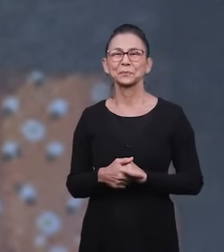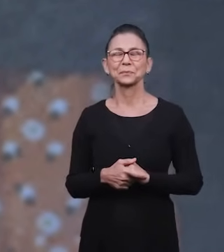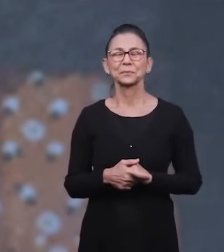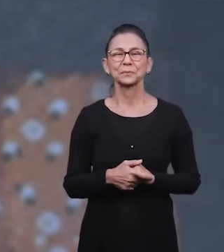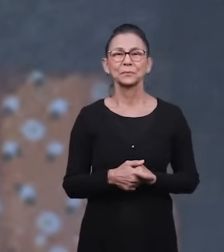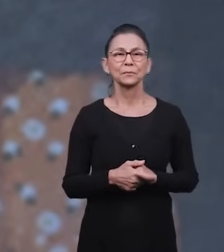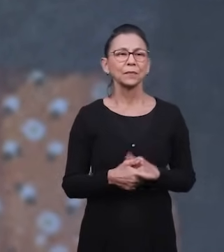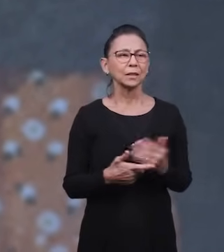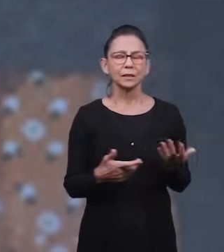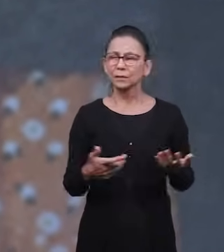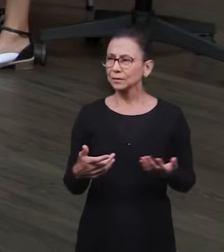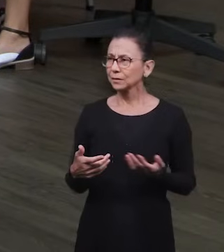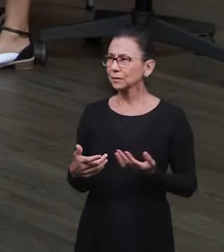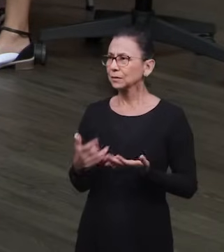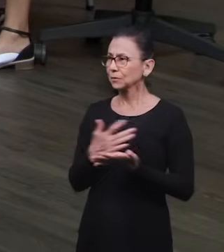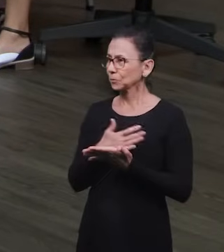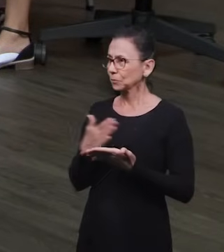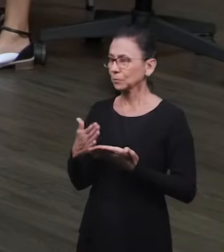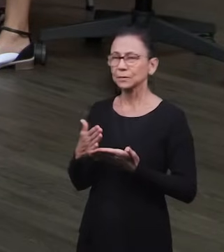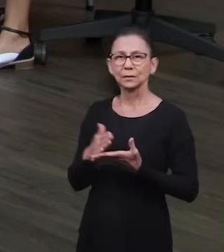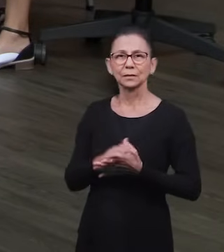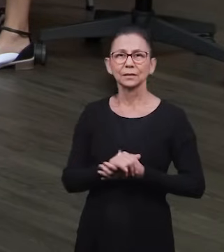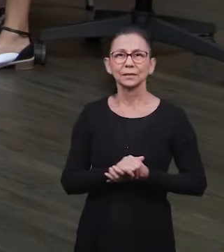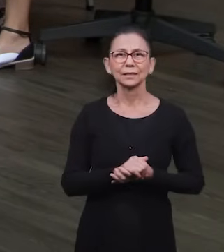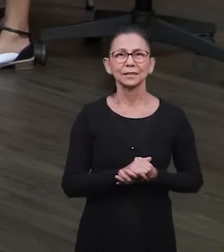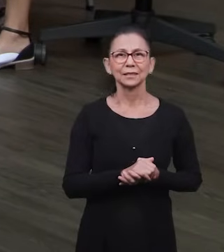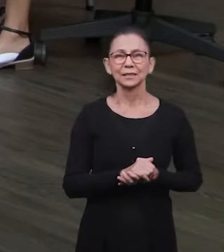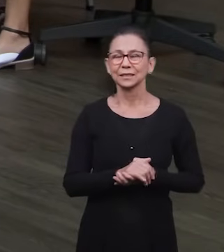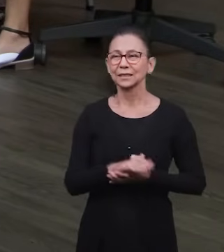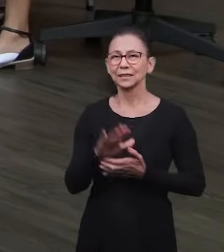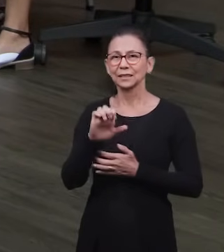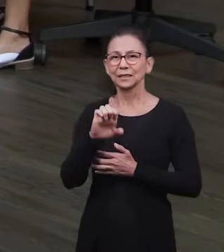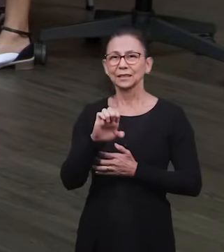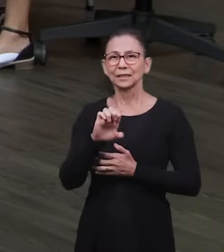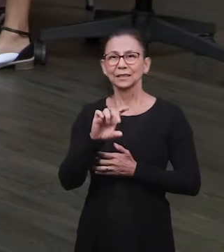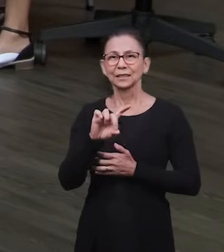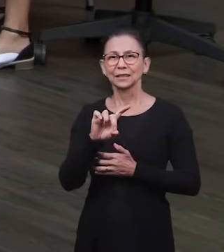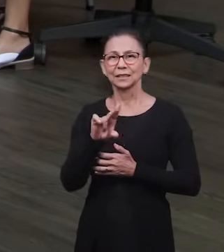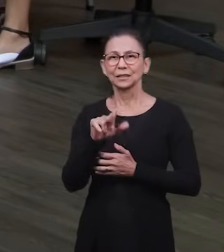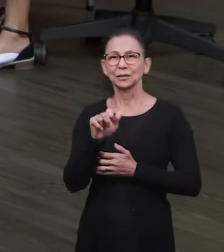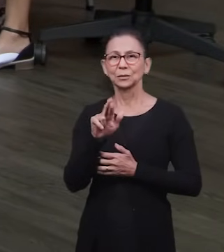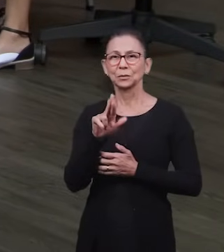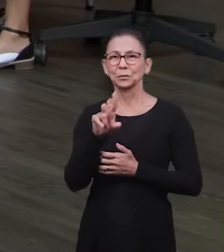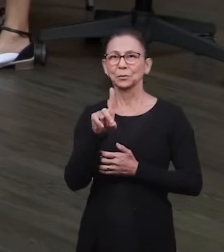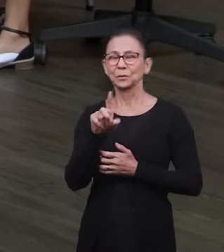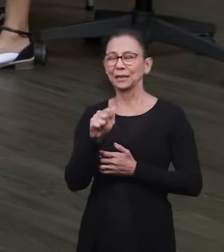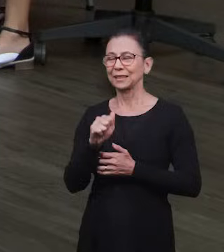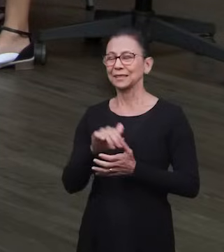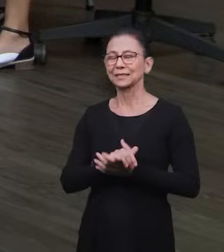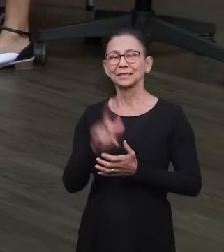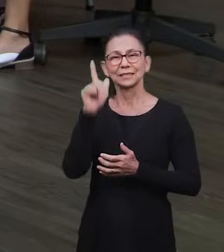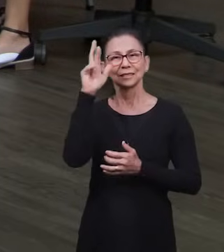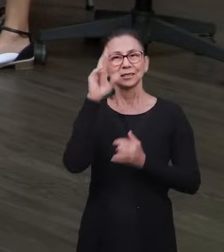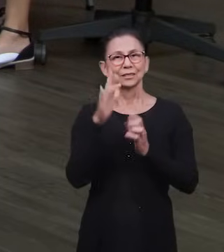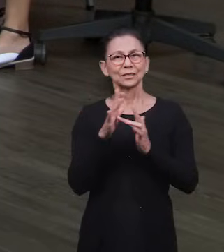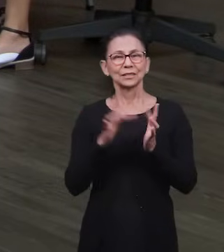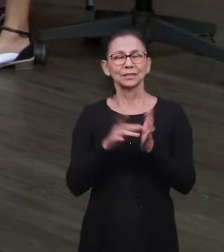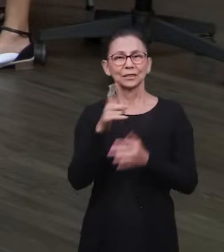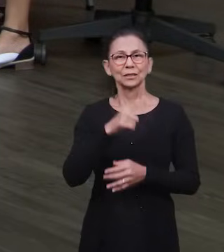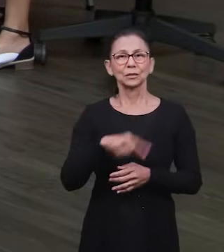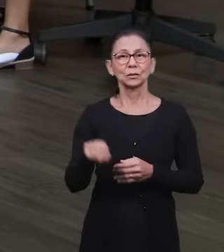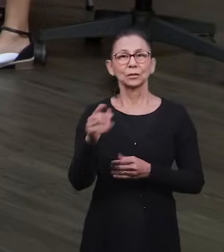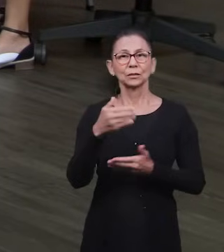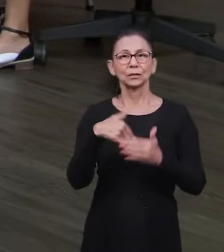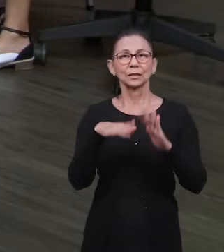ao programa. Então, Andréia, vamos começar com os jovens aqui? Vamos começar com a Eduarda, que está aí ao seu lado. Ótimo, vai lá, Eduarda. Pai do Senhor, os pastores estão aqui,